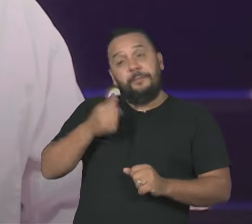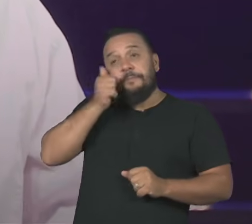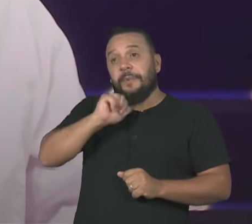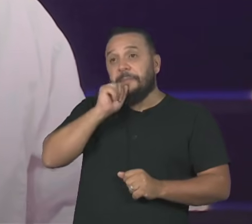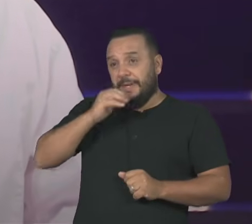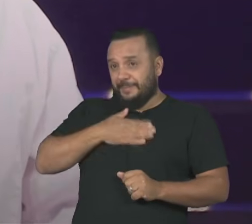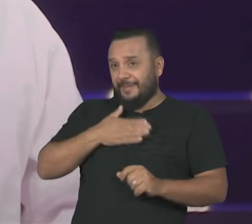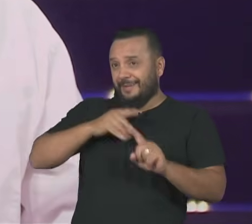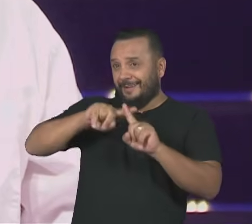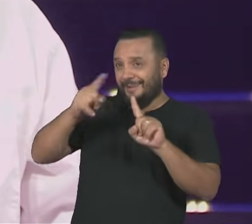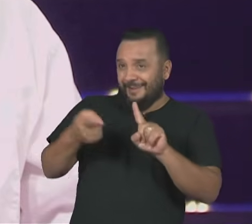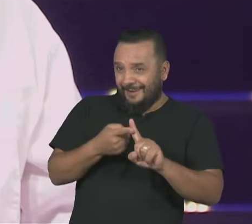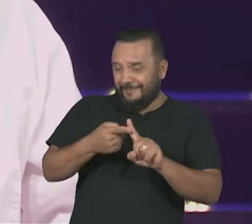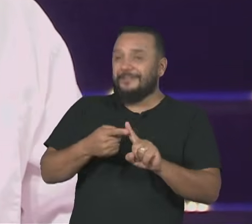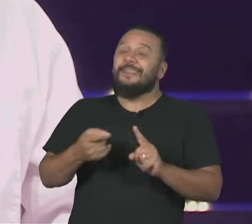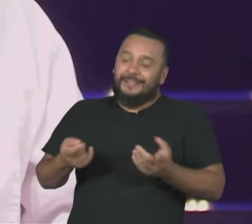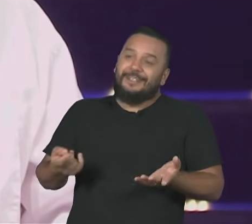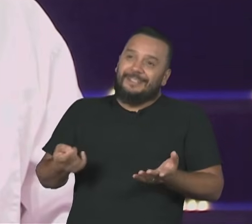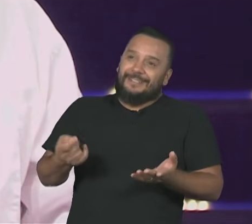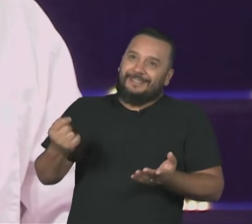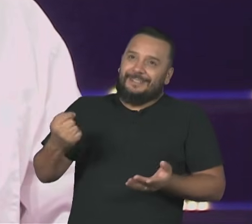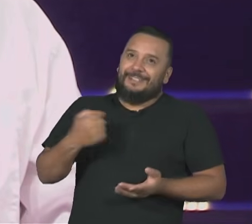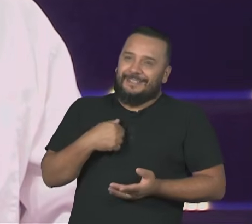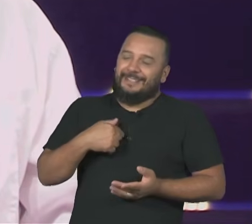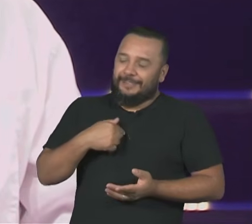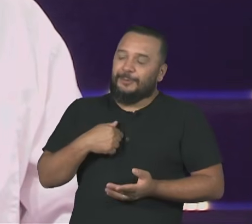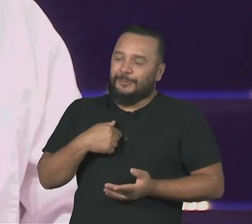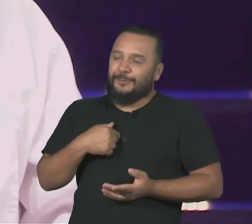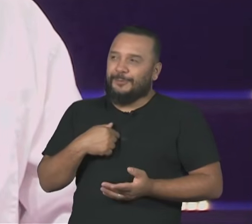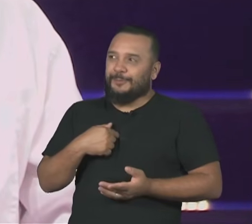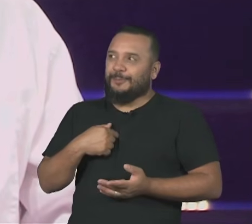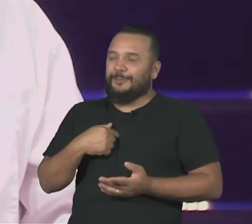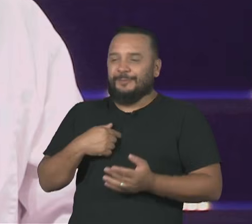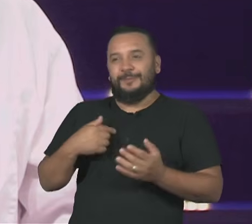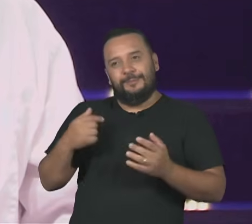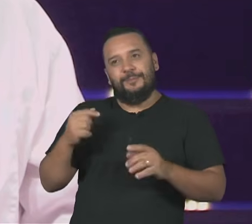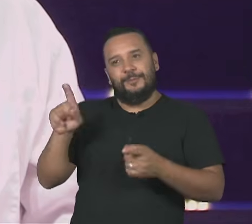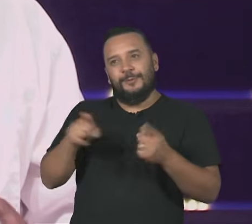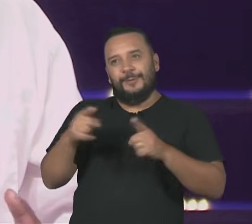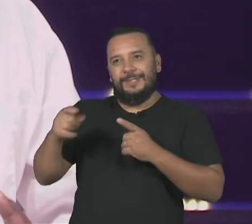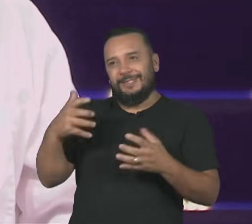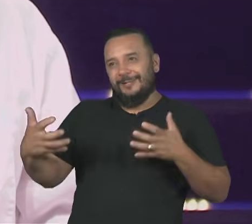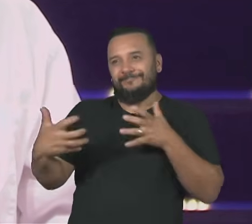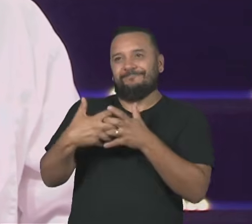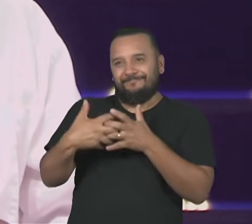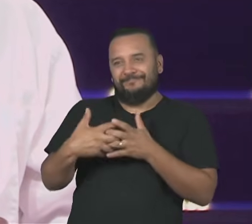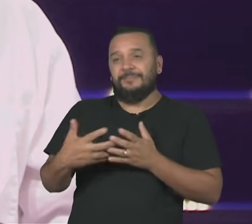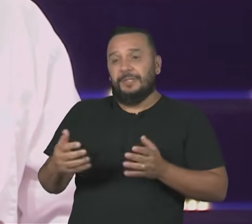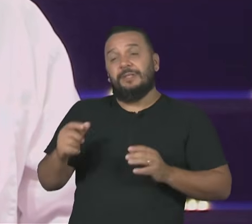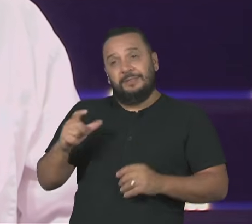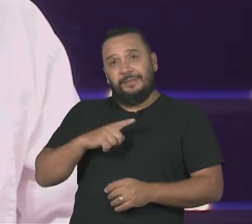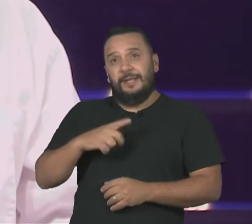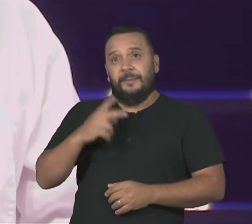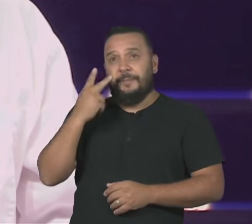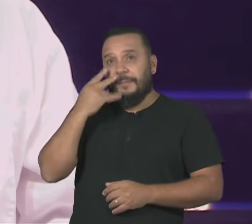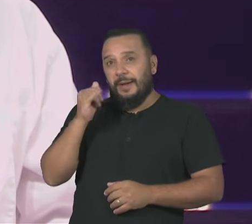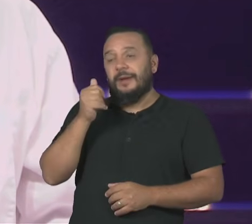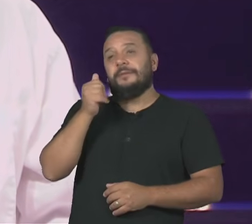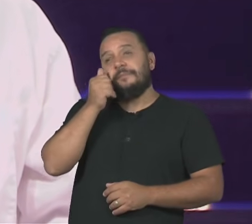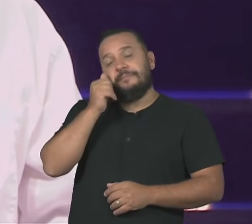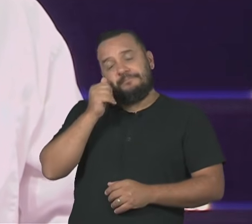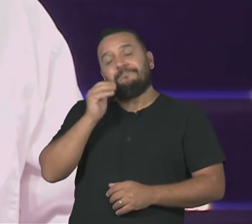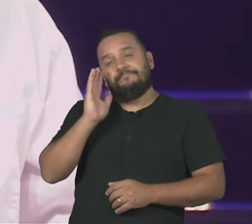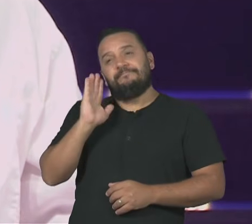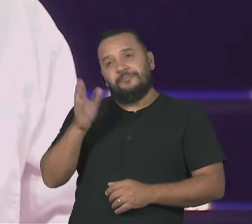eu acredito, porque eu venho de dois pais que já não estão mais aqui presentes com a gente,